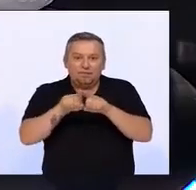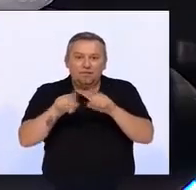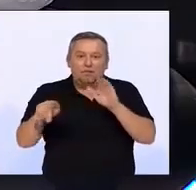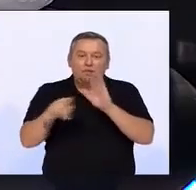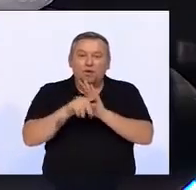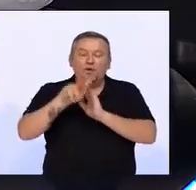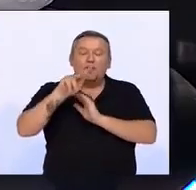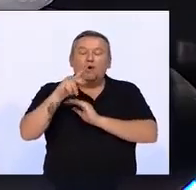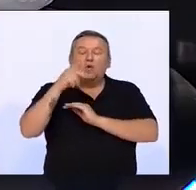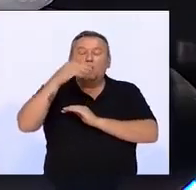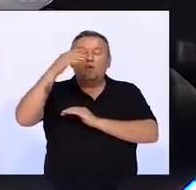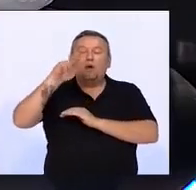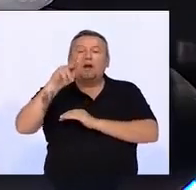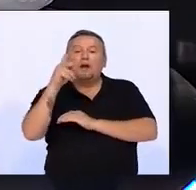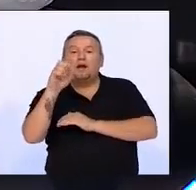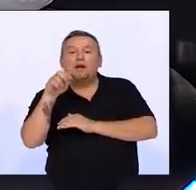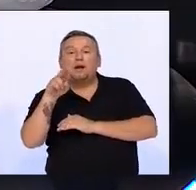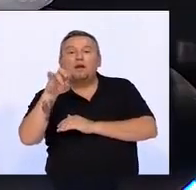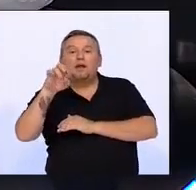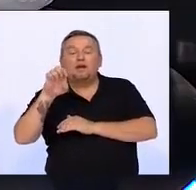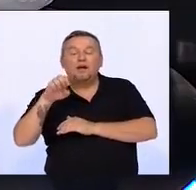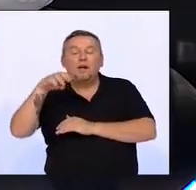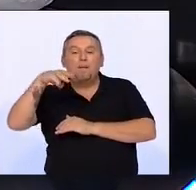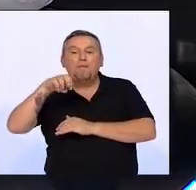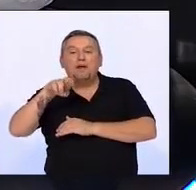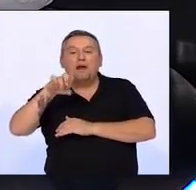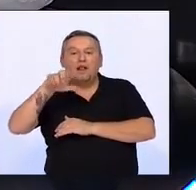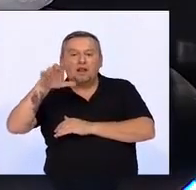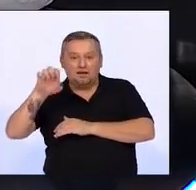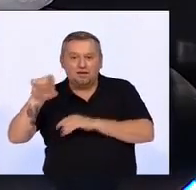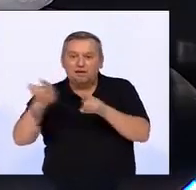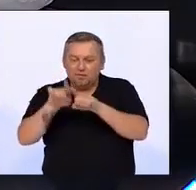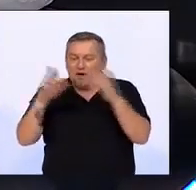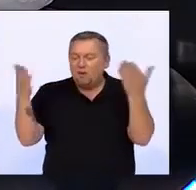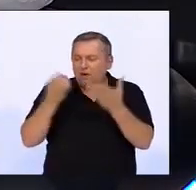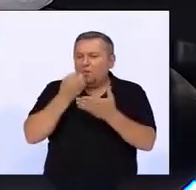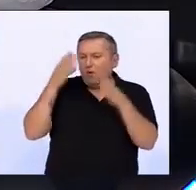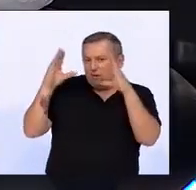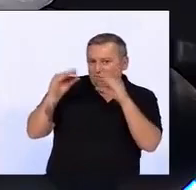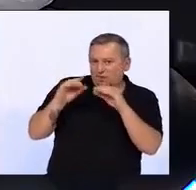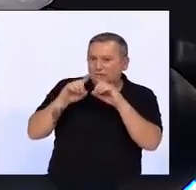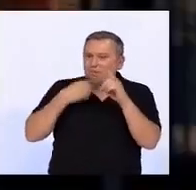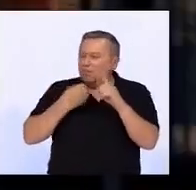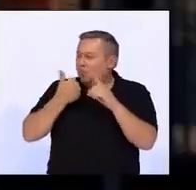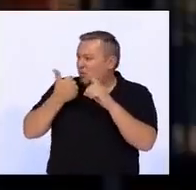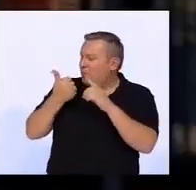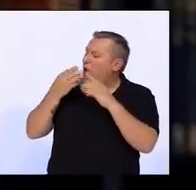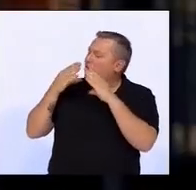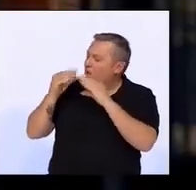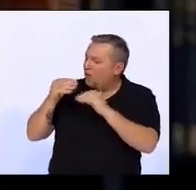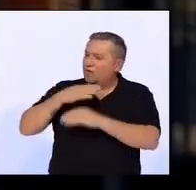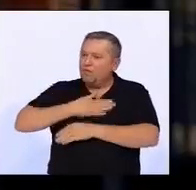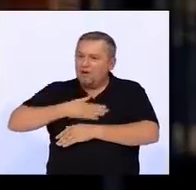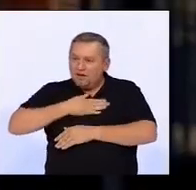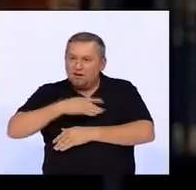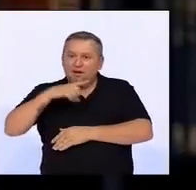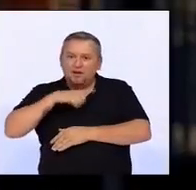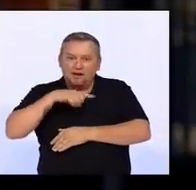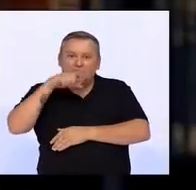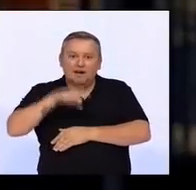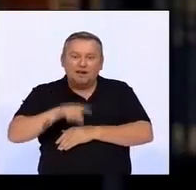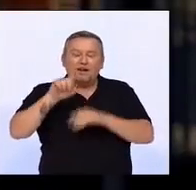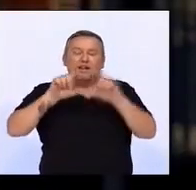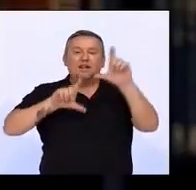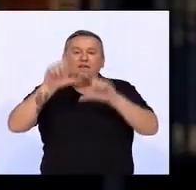com Henrique Meirelles. Muito boa noite. O seu tempo começa a ser contado a partir de agora, temos 20 minutos. Boa noite, é um prazer muito grande estar na Rede TV,